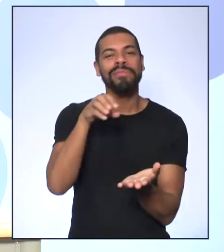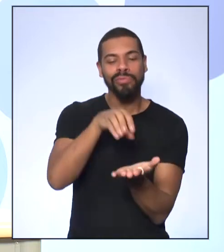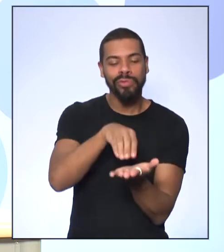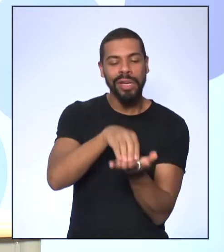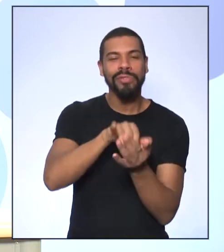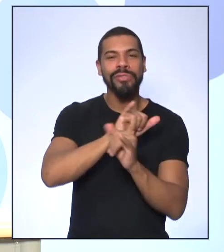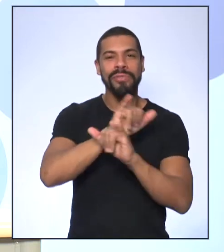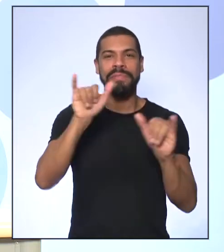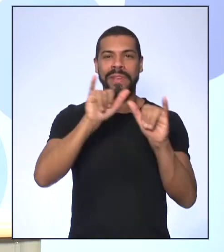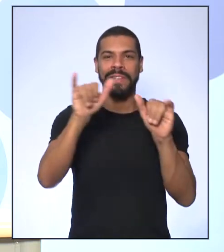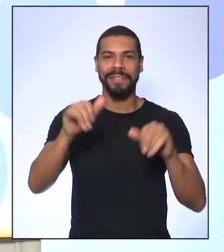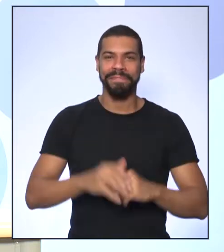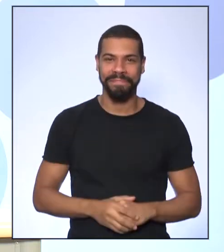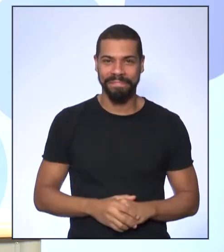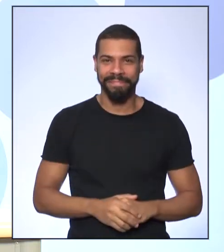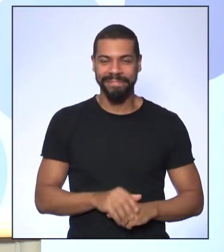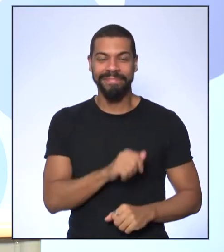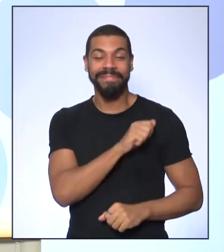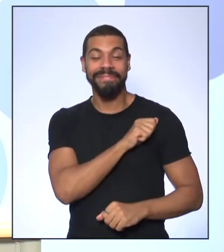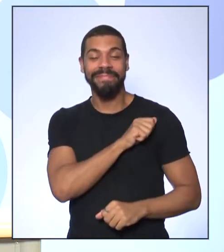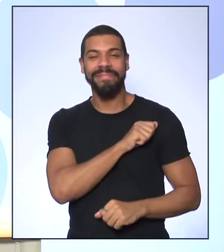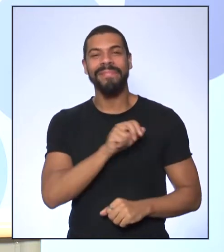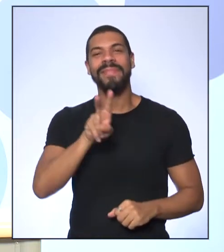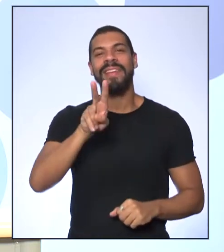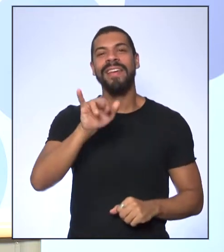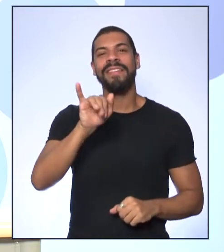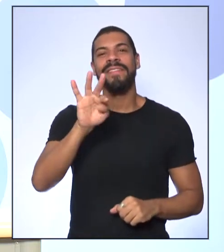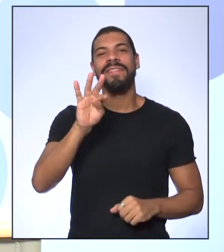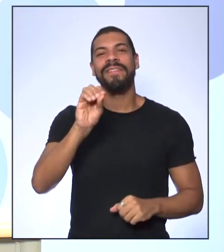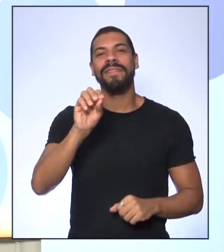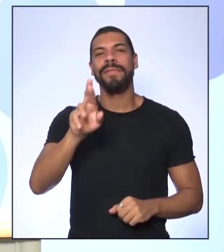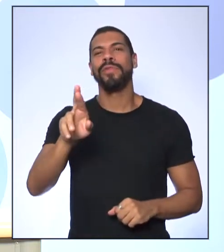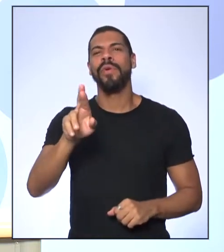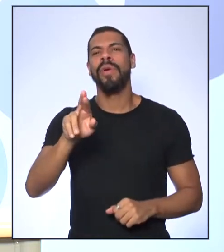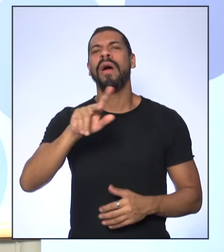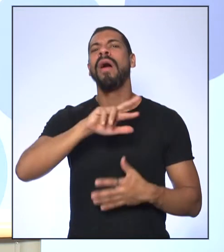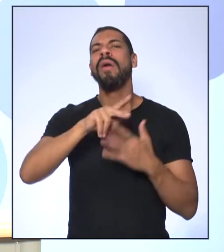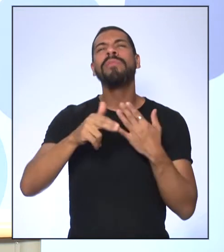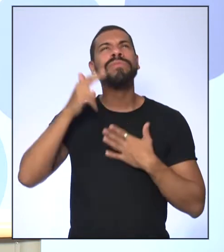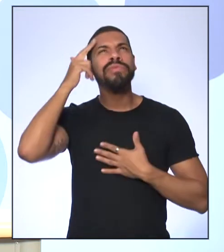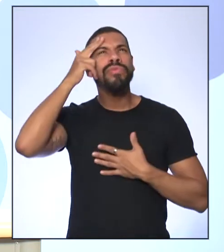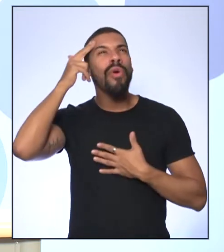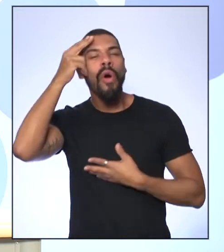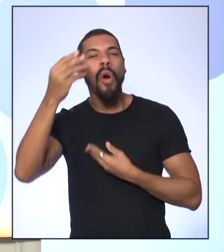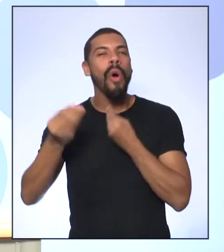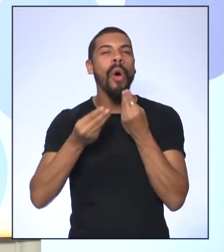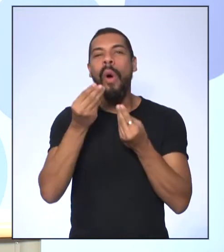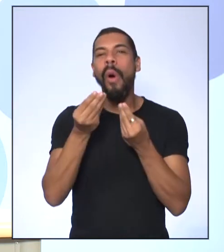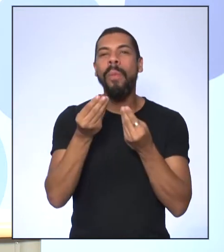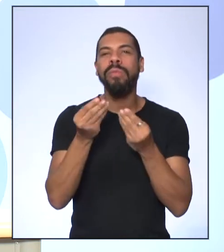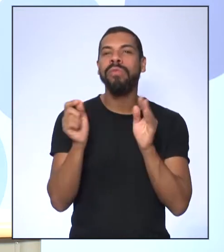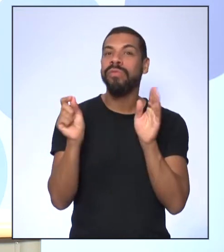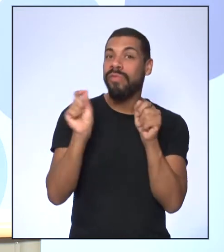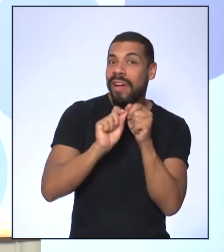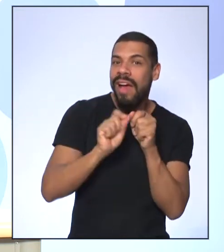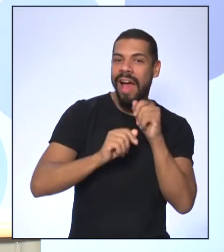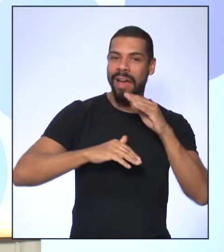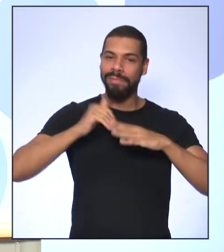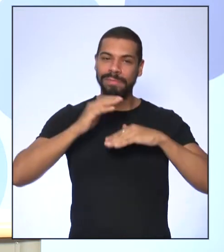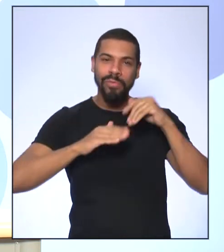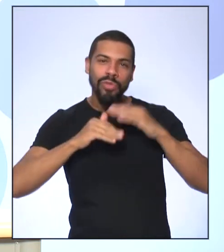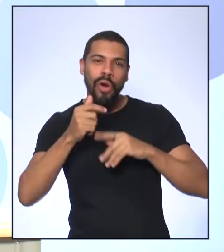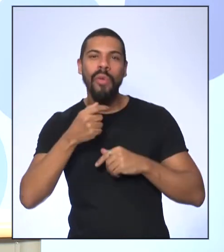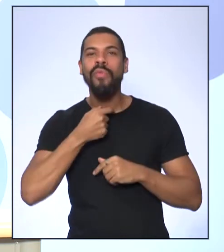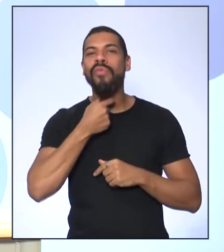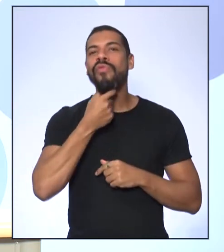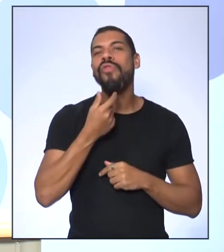Vitor, ele coloca que o sonho dele é ter podcast. E outros estudantes também colocaram que eles têm esse sonho de trabalhar com dublagem